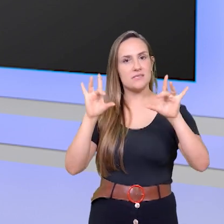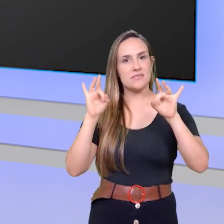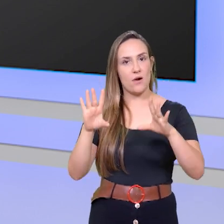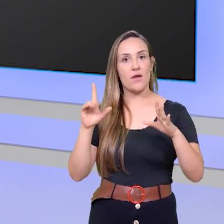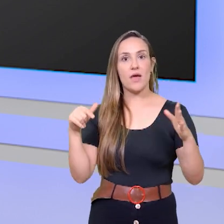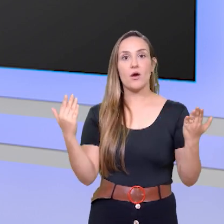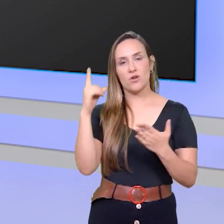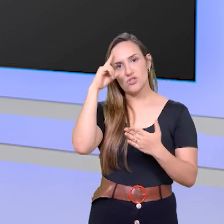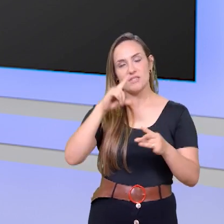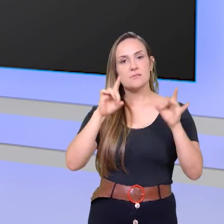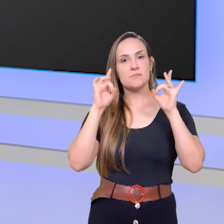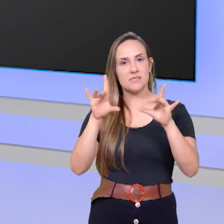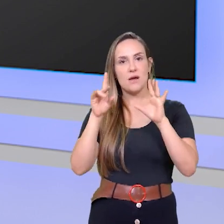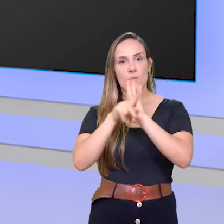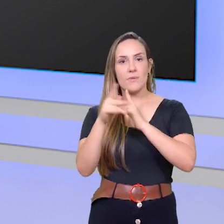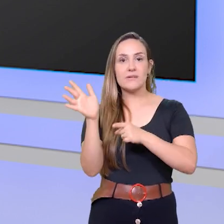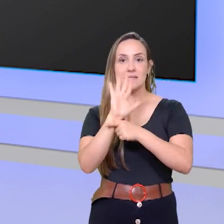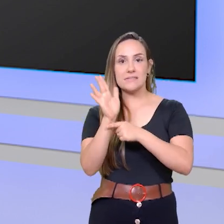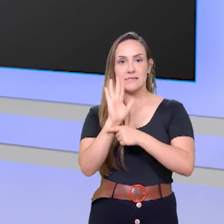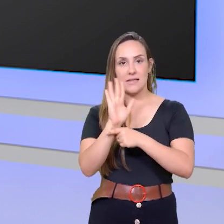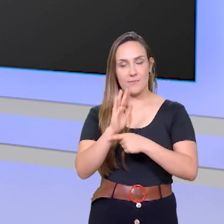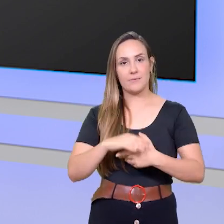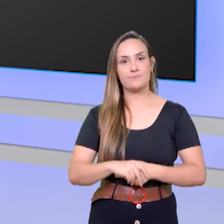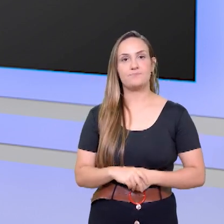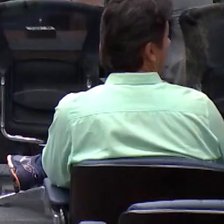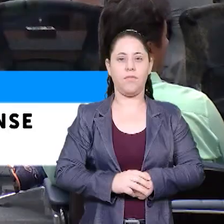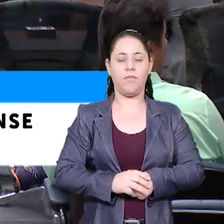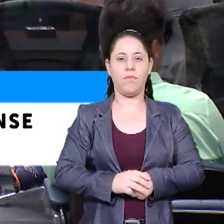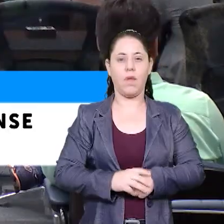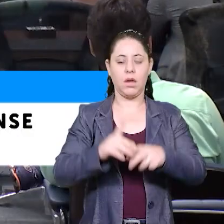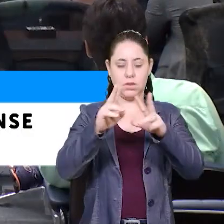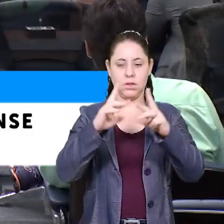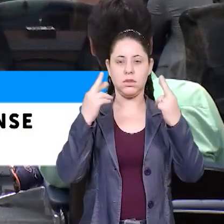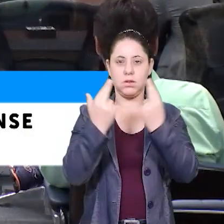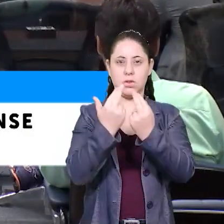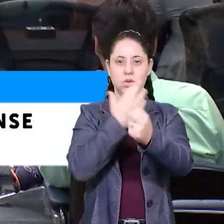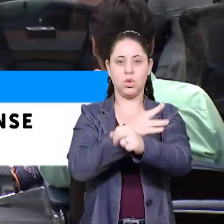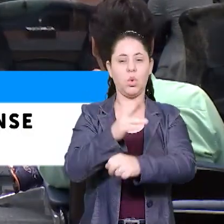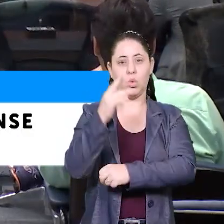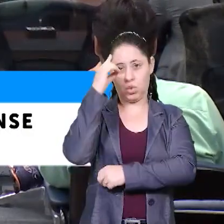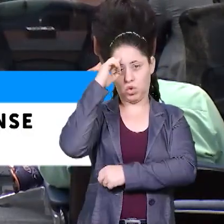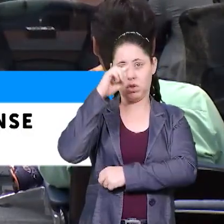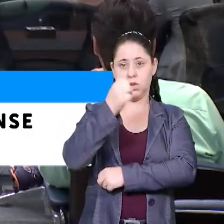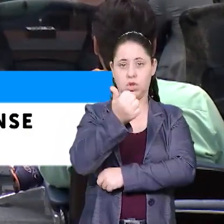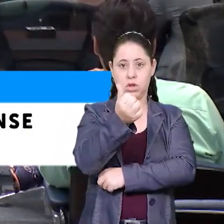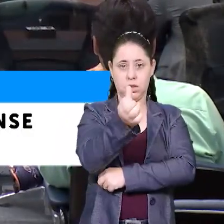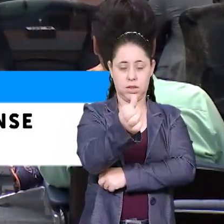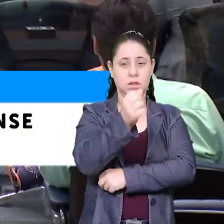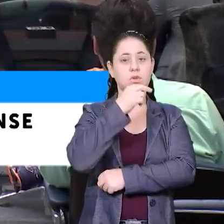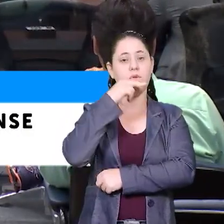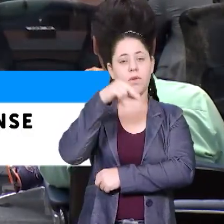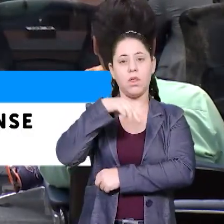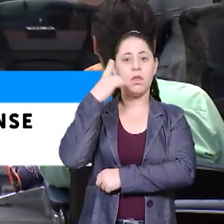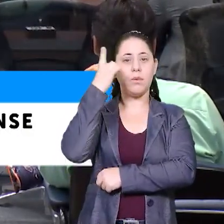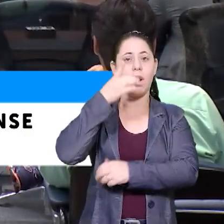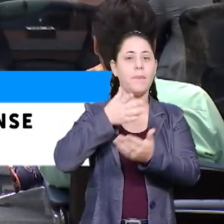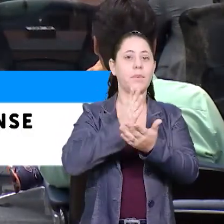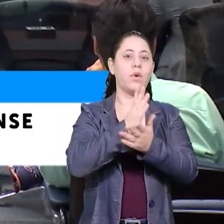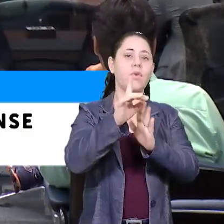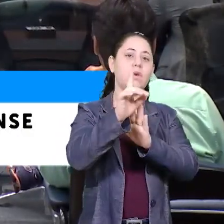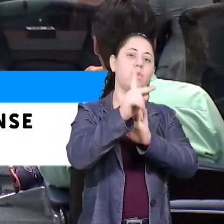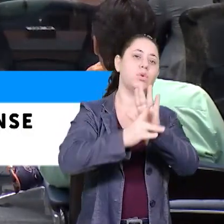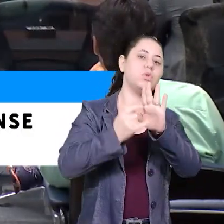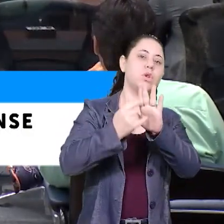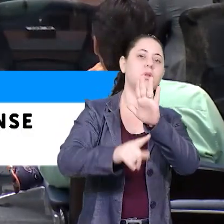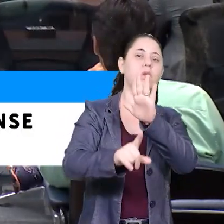Lei Estadual do Dia do Cinema e do Audiovisual. Em sessão ordinária, no dia 16 de novembro, os deputados aprovaram